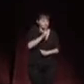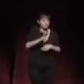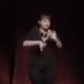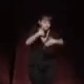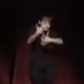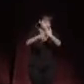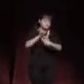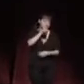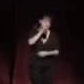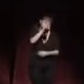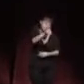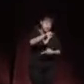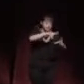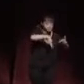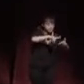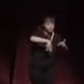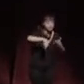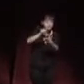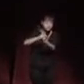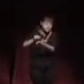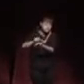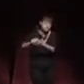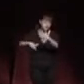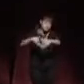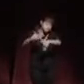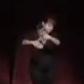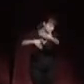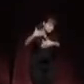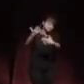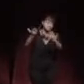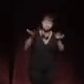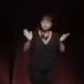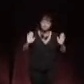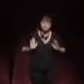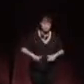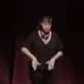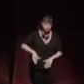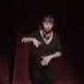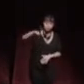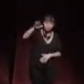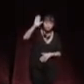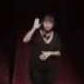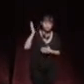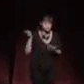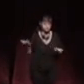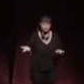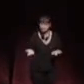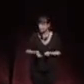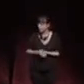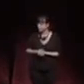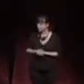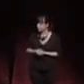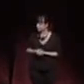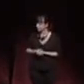a falar, ler, escrever, se desenvolver, serem